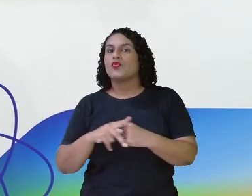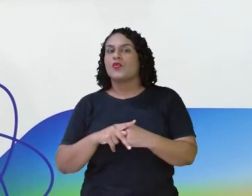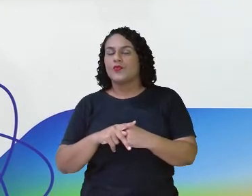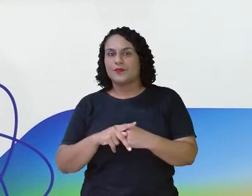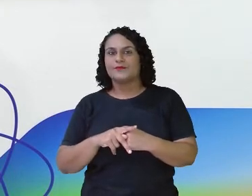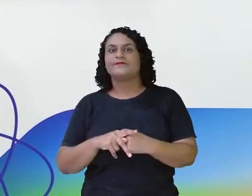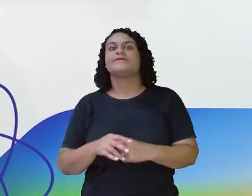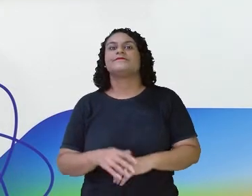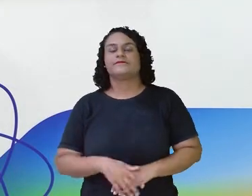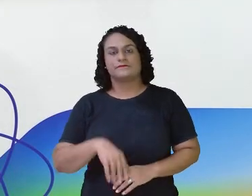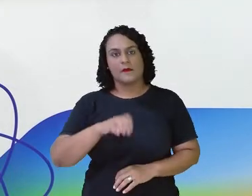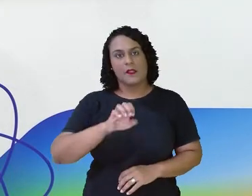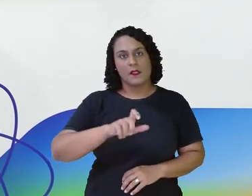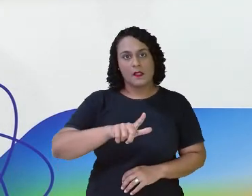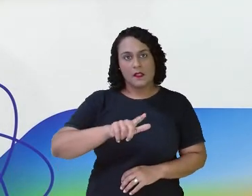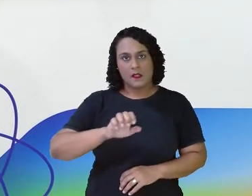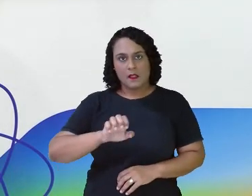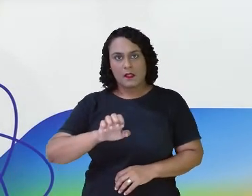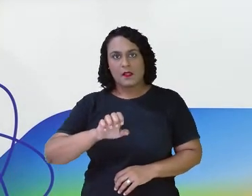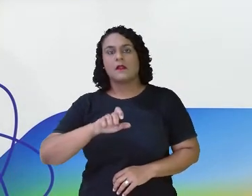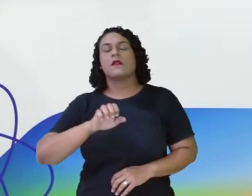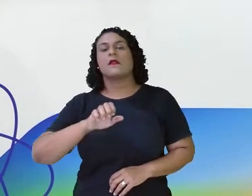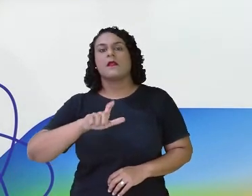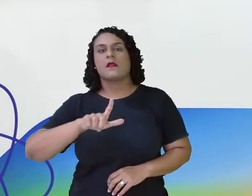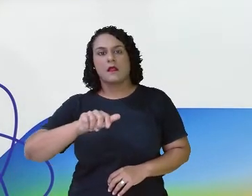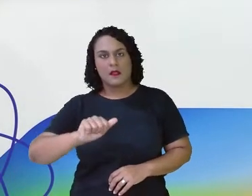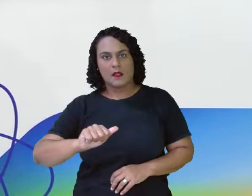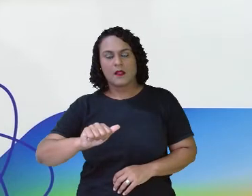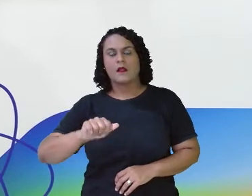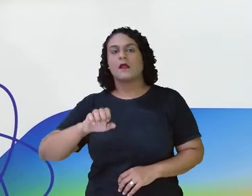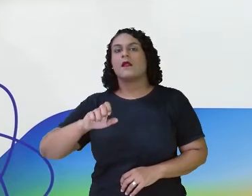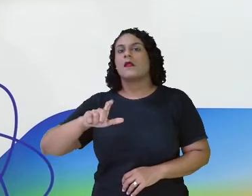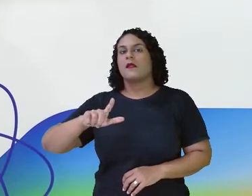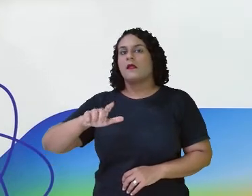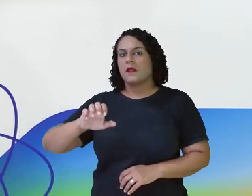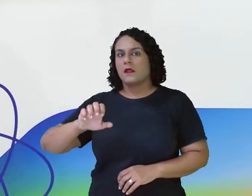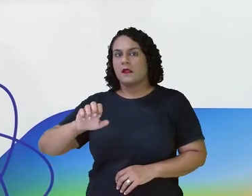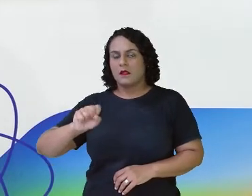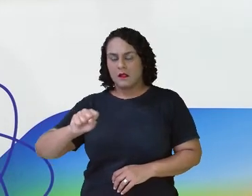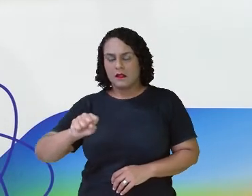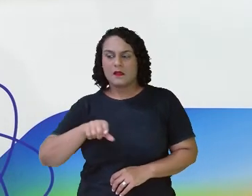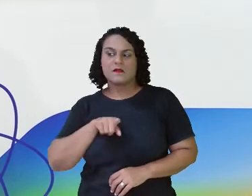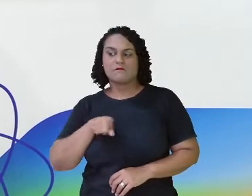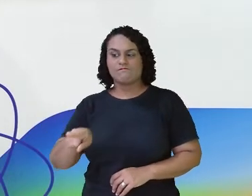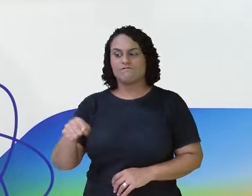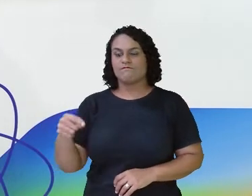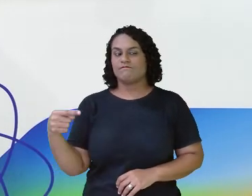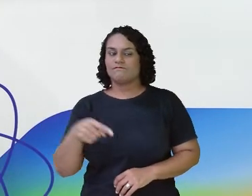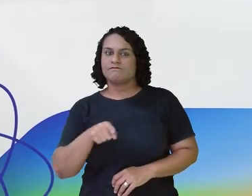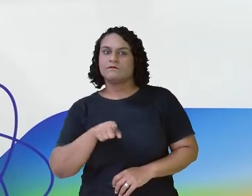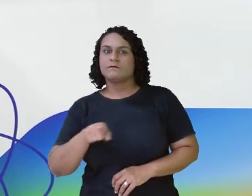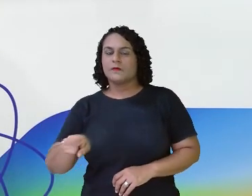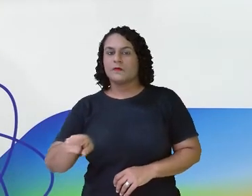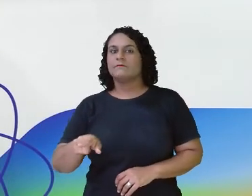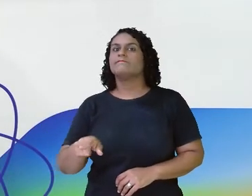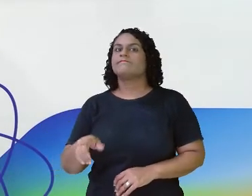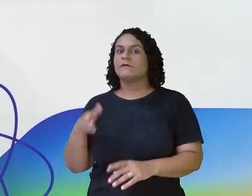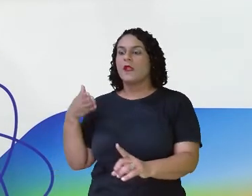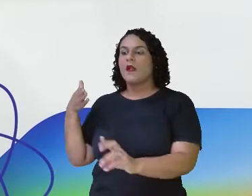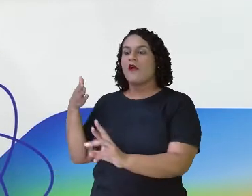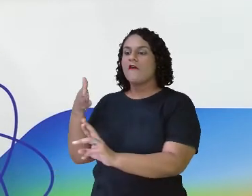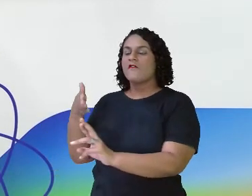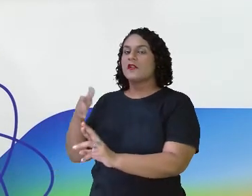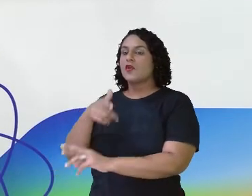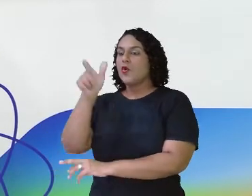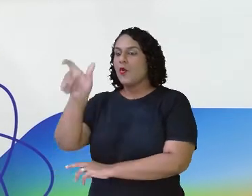ao plural, ele, ela, eles, elas, sempre se referindo a outras pessoas. Já o narrador